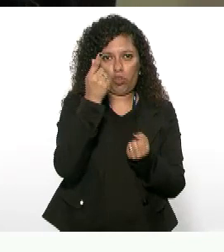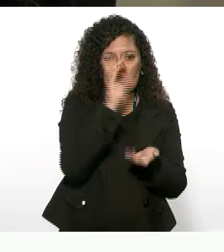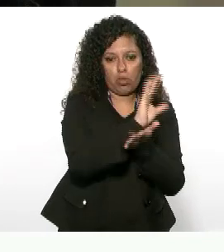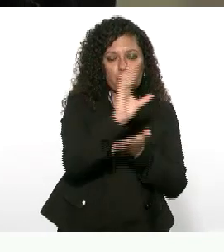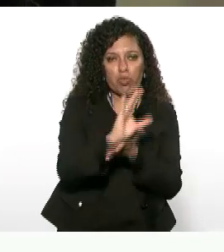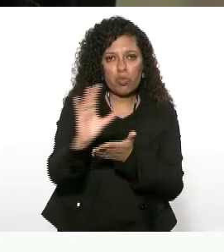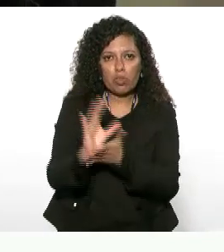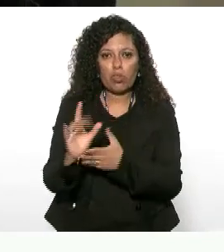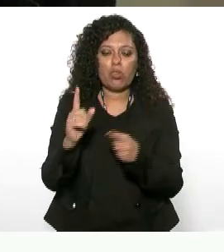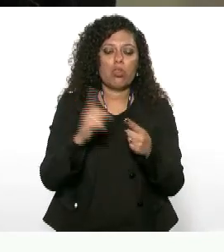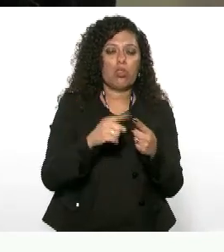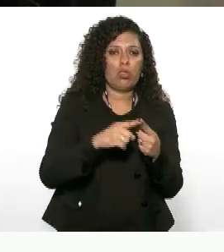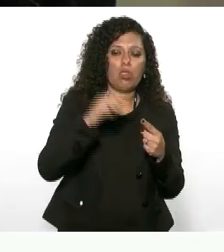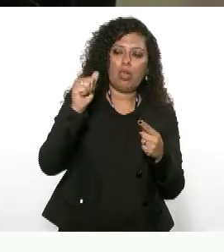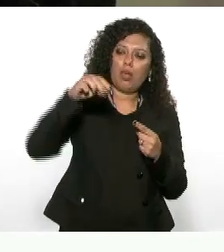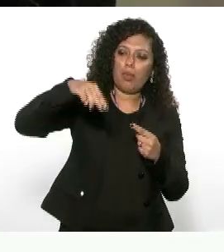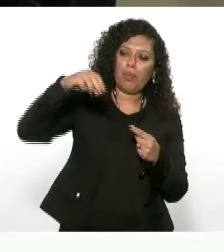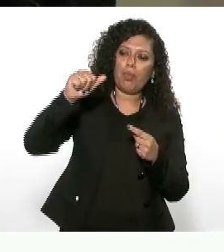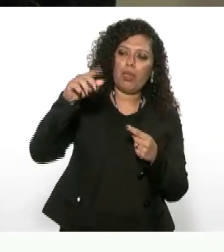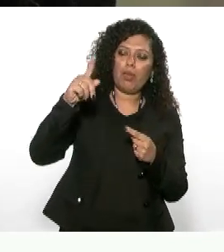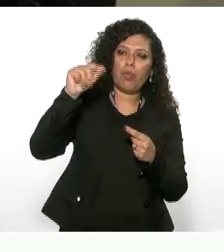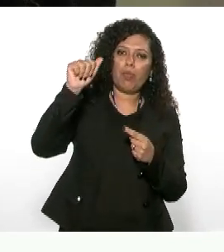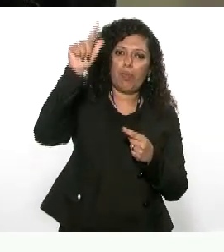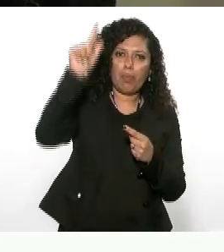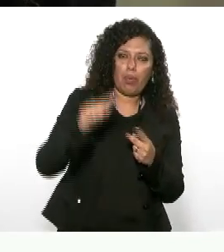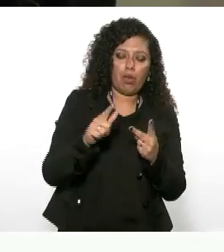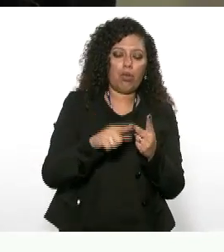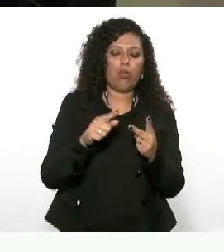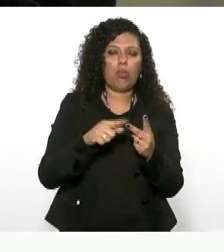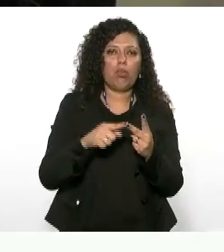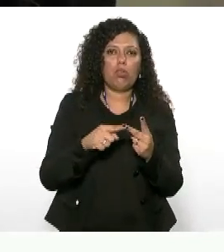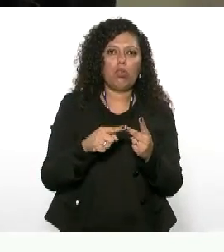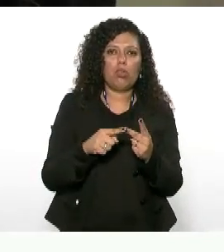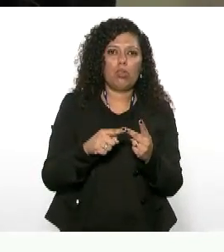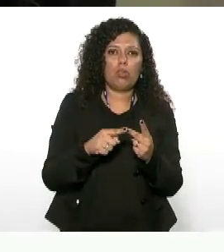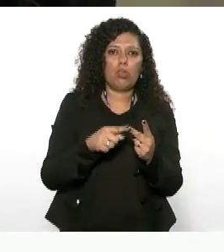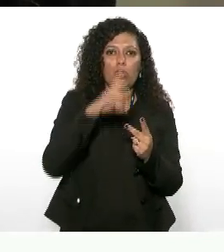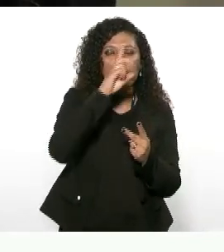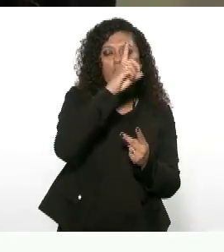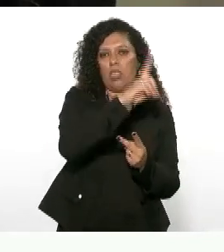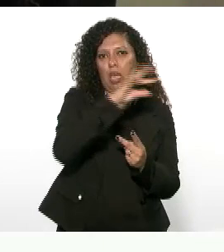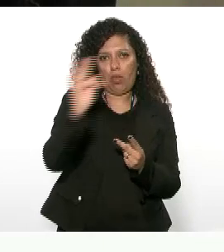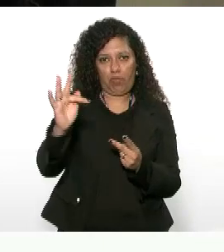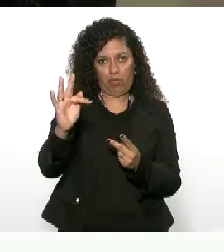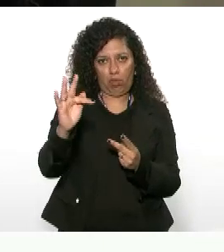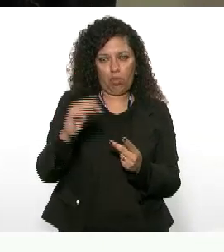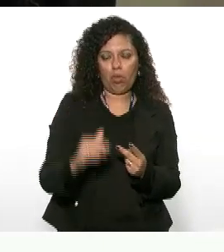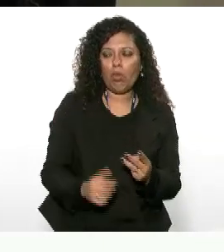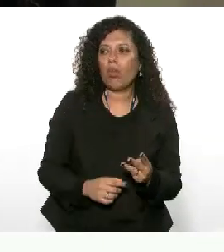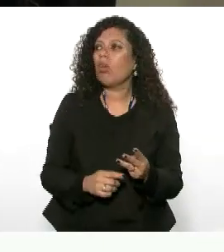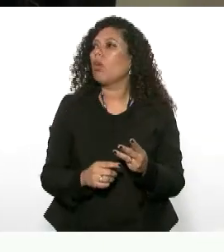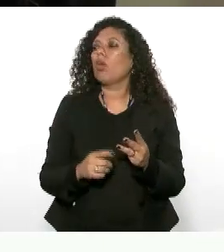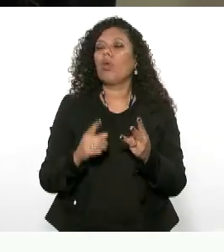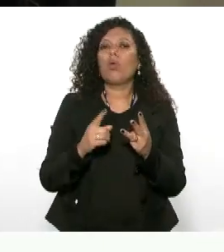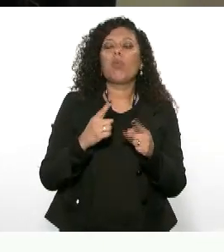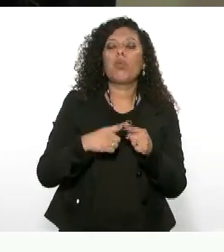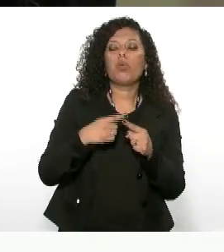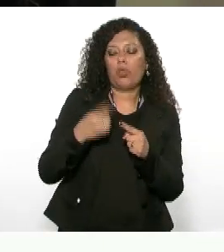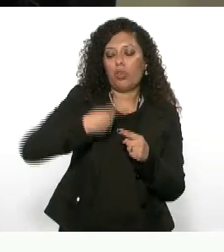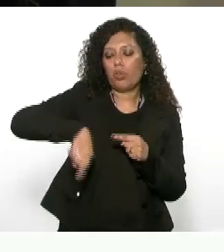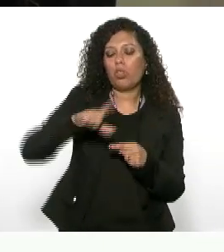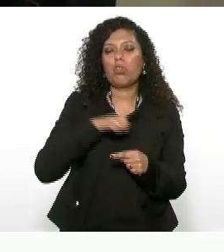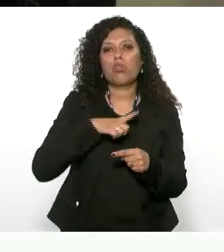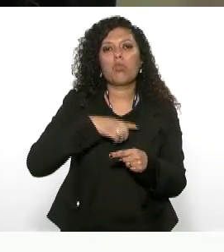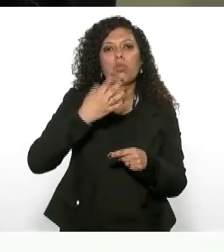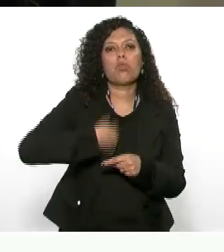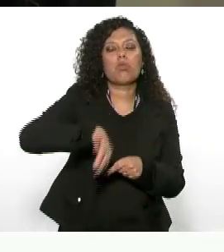repasse, que é o estado do Amapá e o Distrito Federal. Porque nós temos estados que